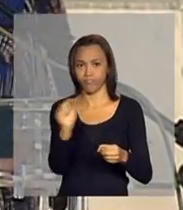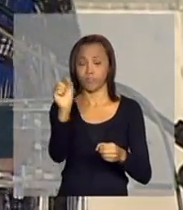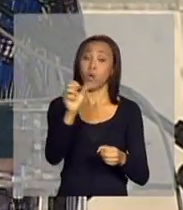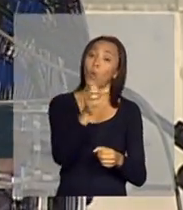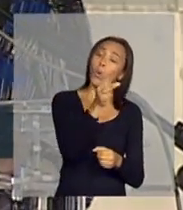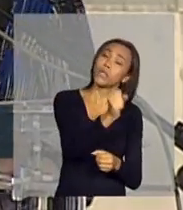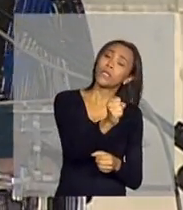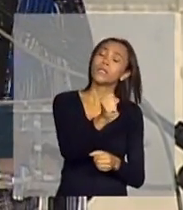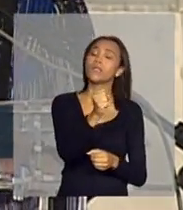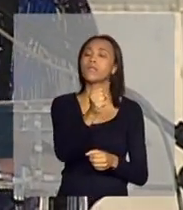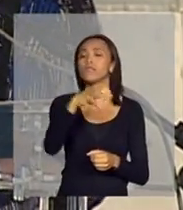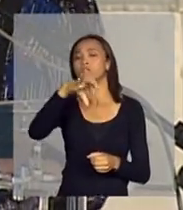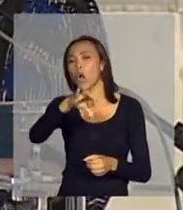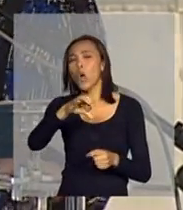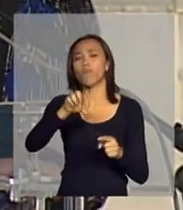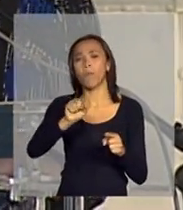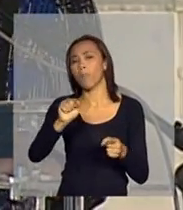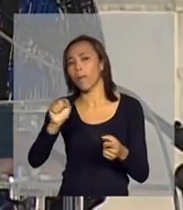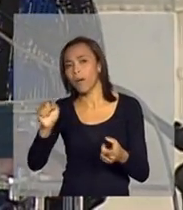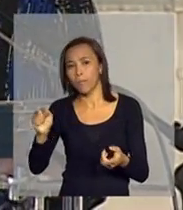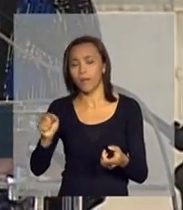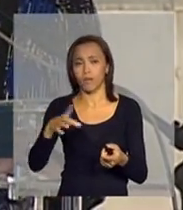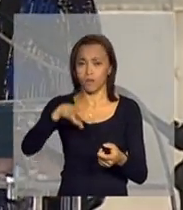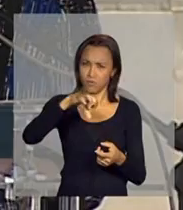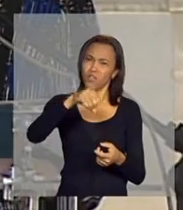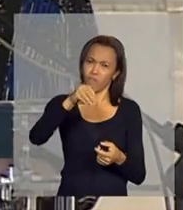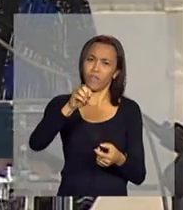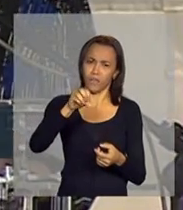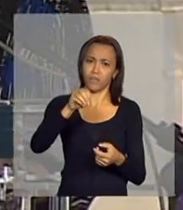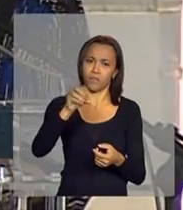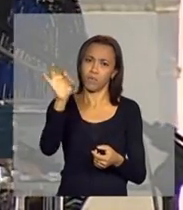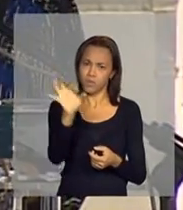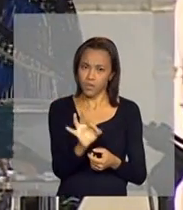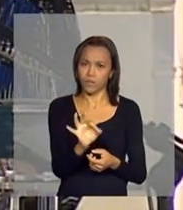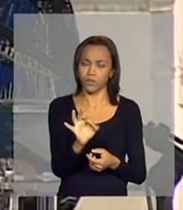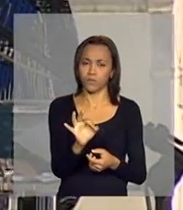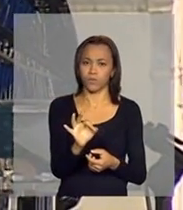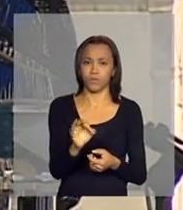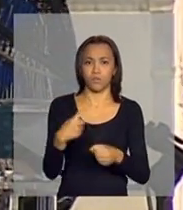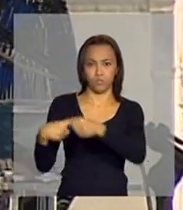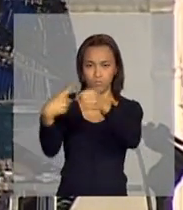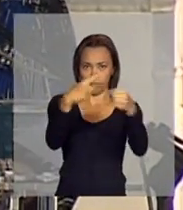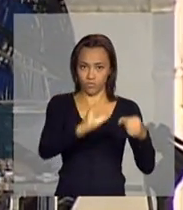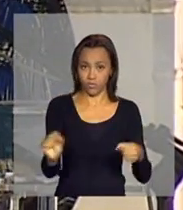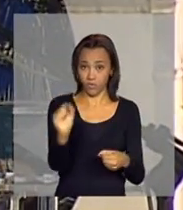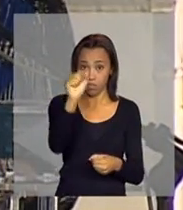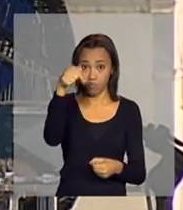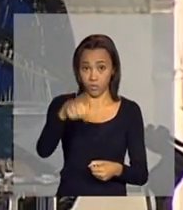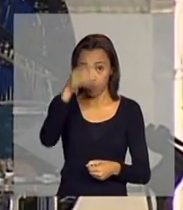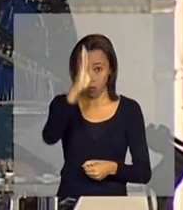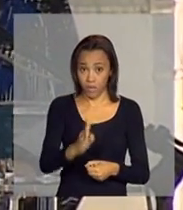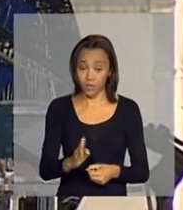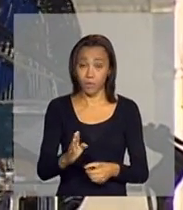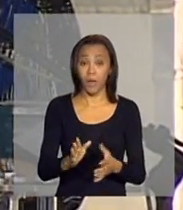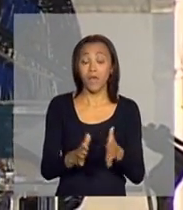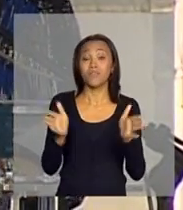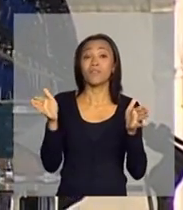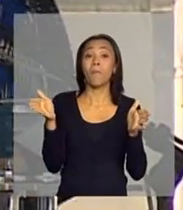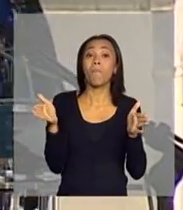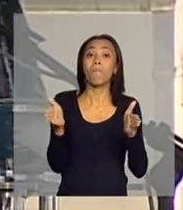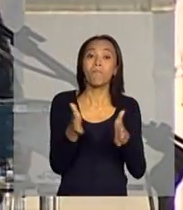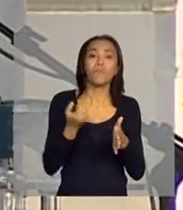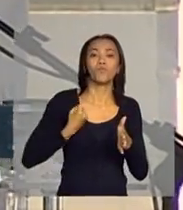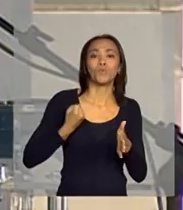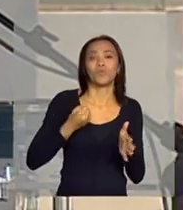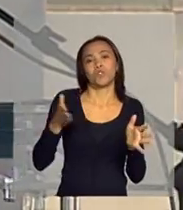89, qualquer coisa, 90% dos municípios no Brasil são menores que 50 mil